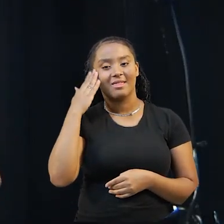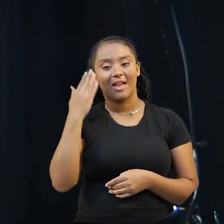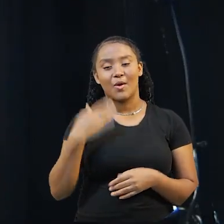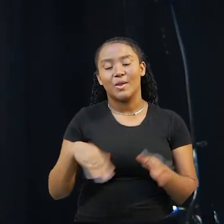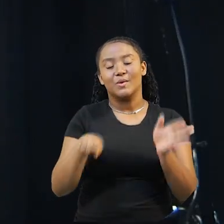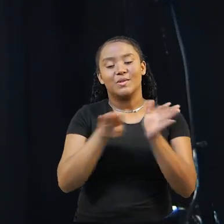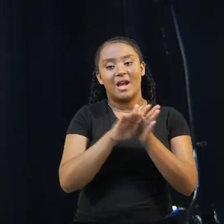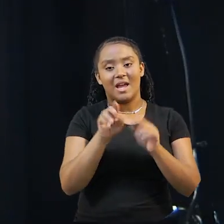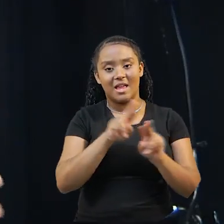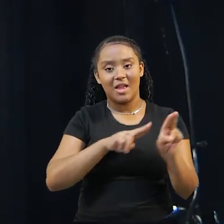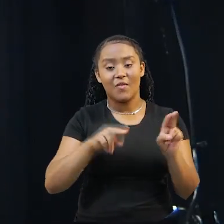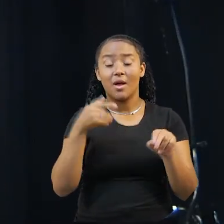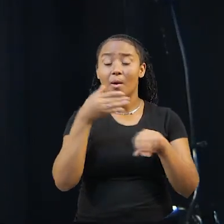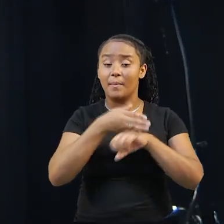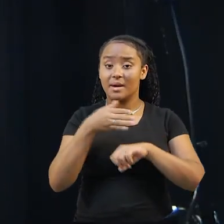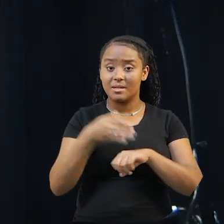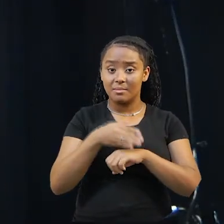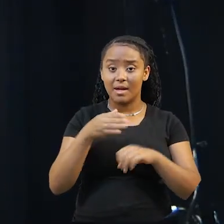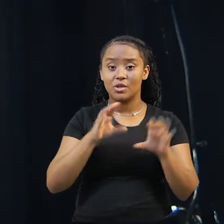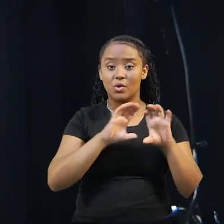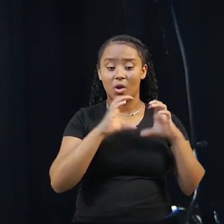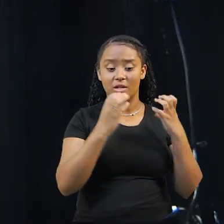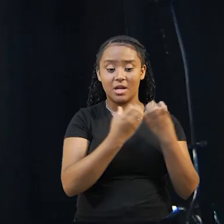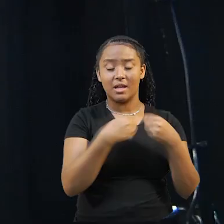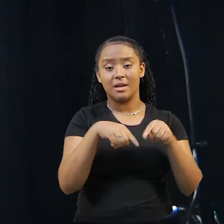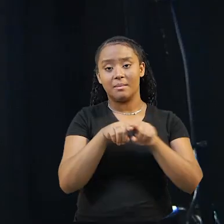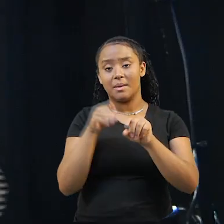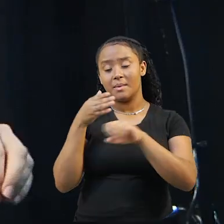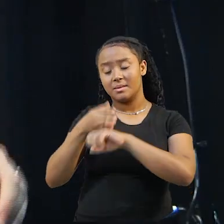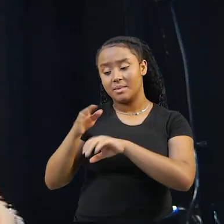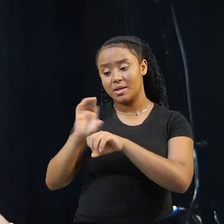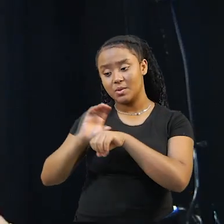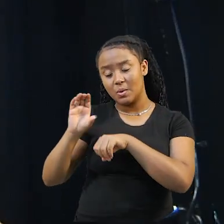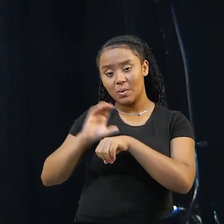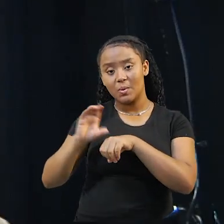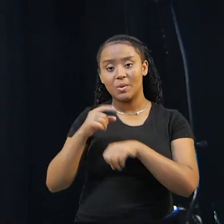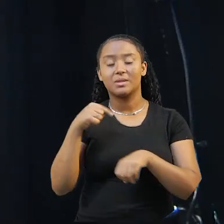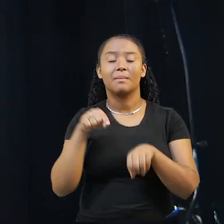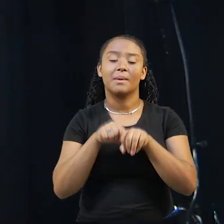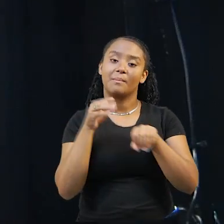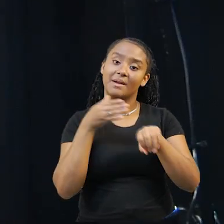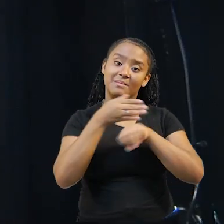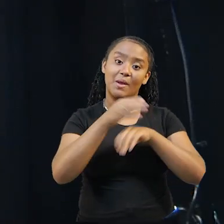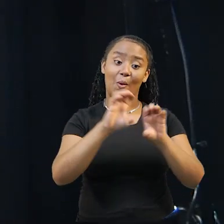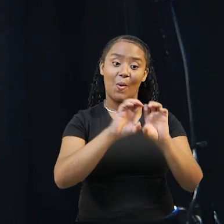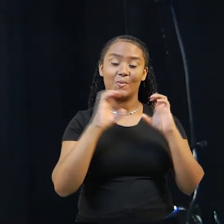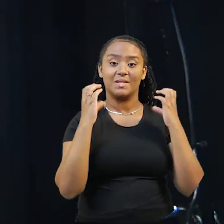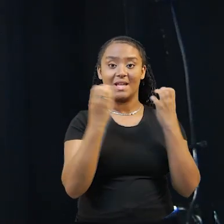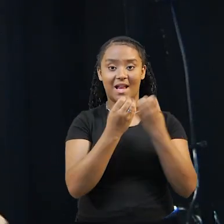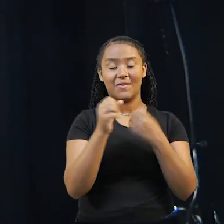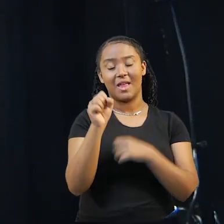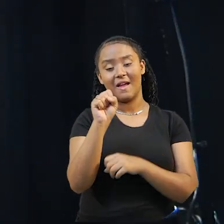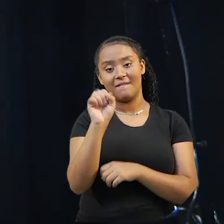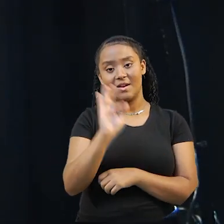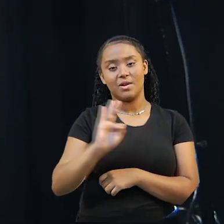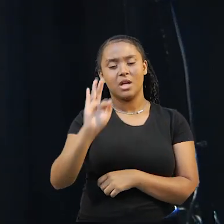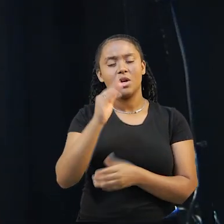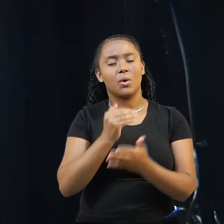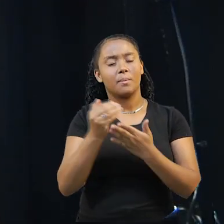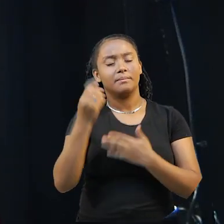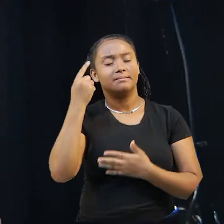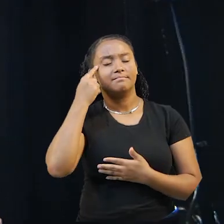eu cheguei na UFO, muito cedo eu acabei participando de colegiados, de curso, participando do conselho da faculdade. Então, eu